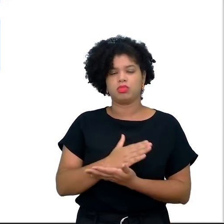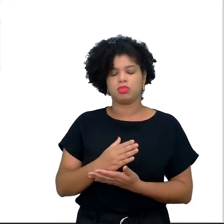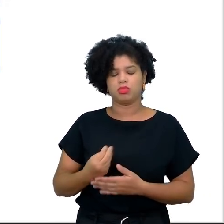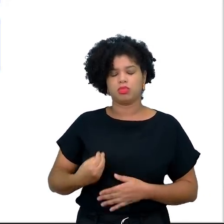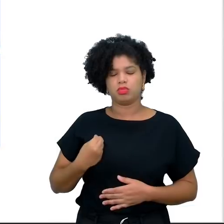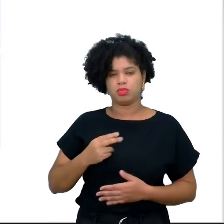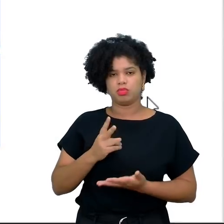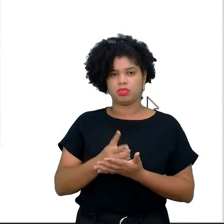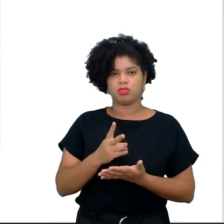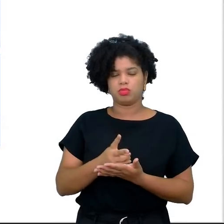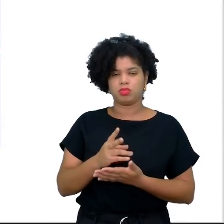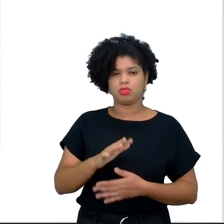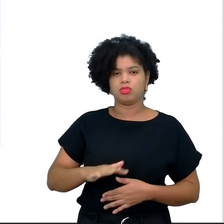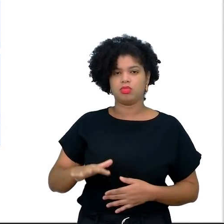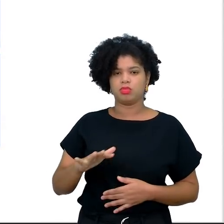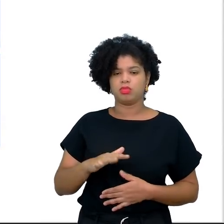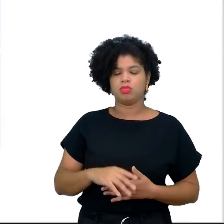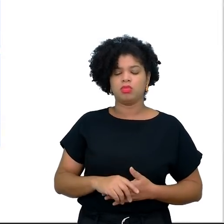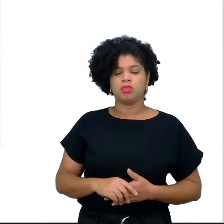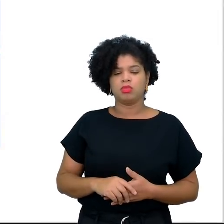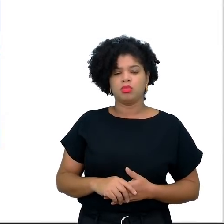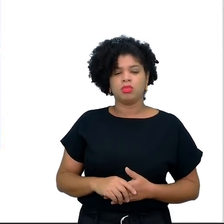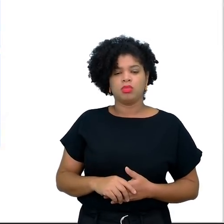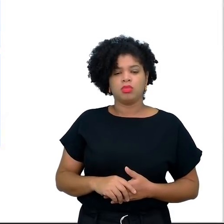mesma categoria.